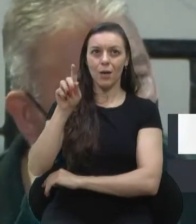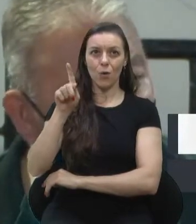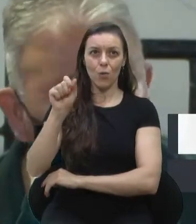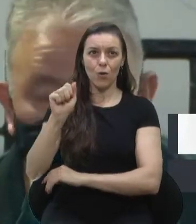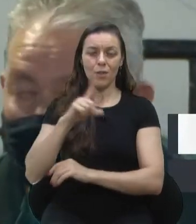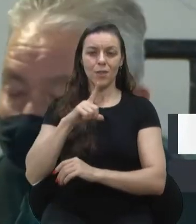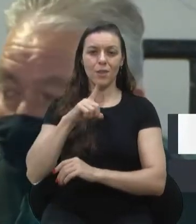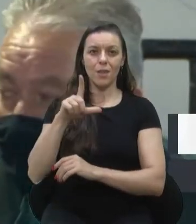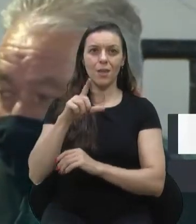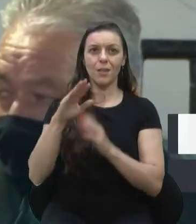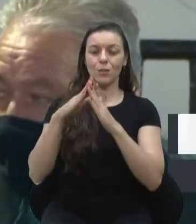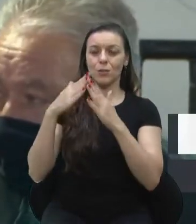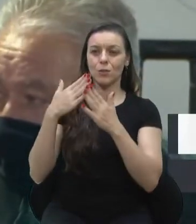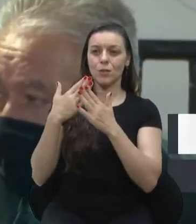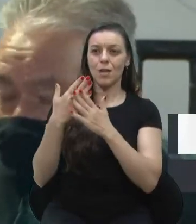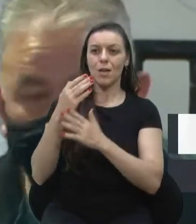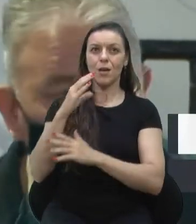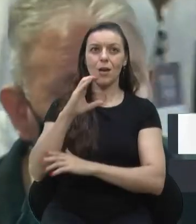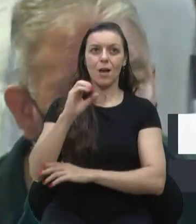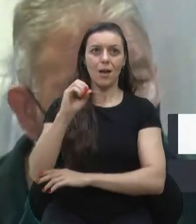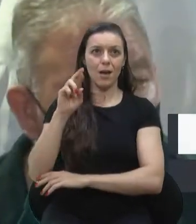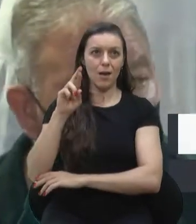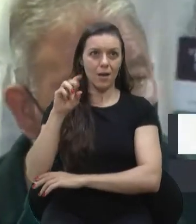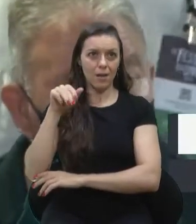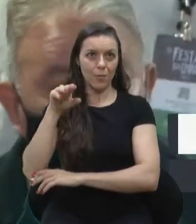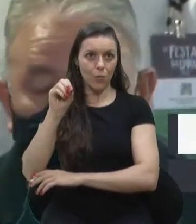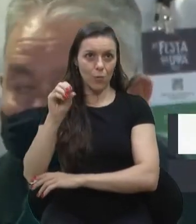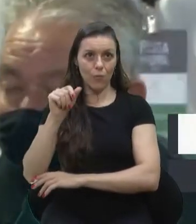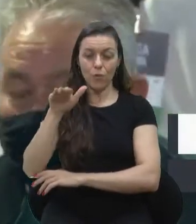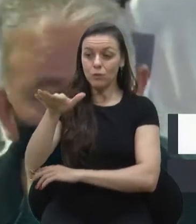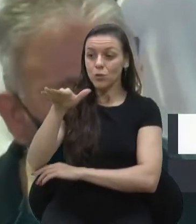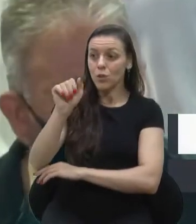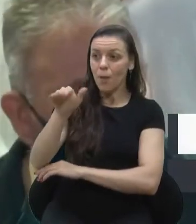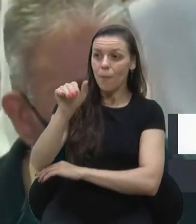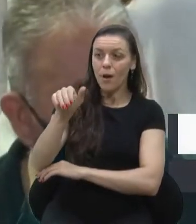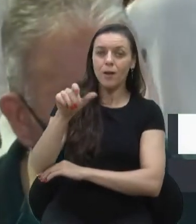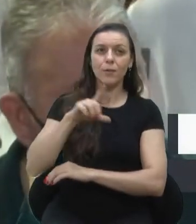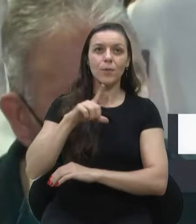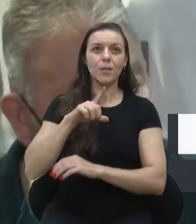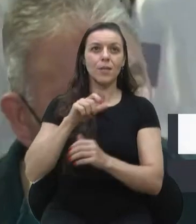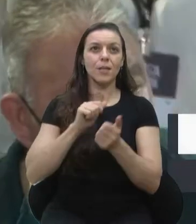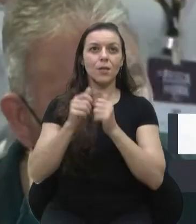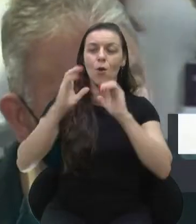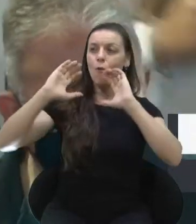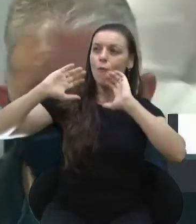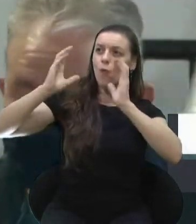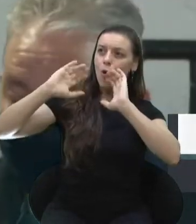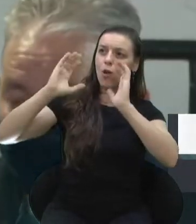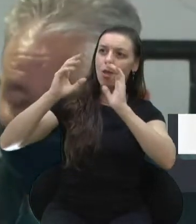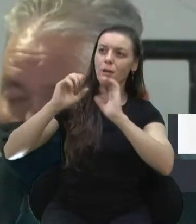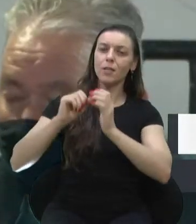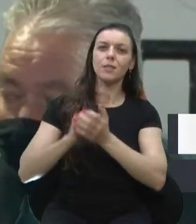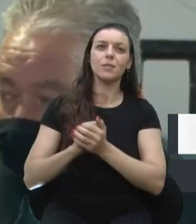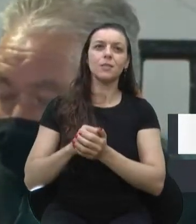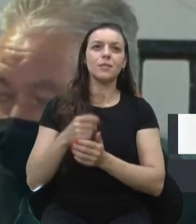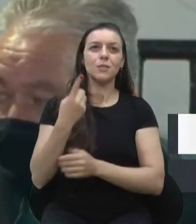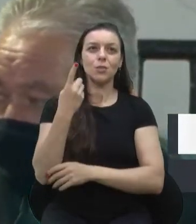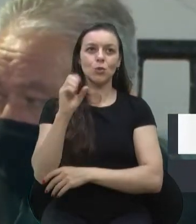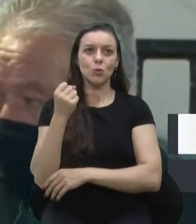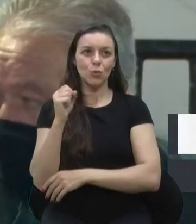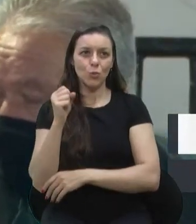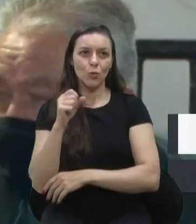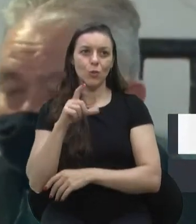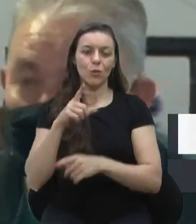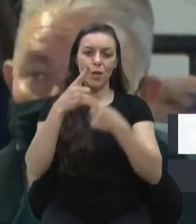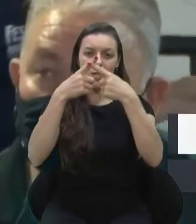Colégio La Salle Carmo. E eles foram convocados para a Seleção Gaúcha de Vôlei Sub-18. Eles vão estar